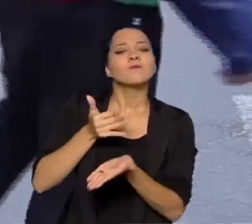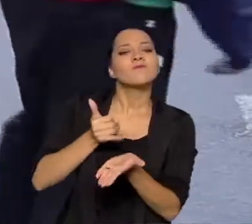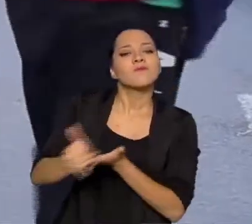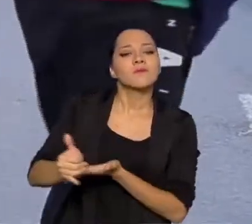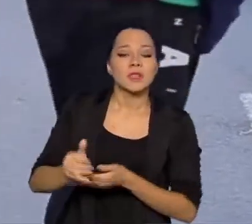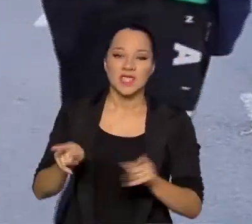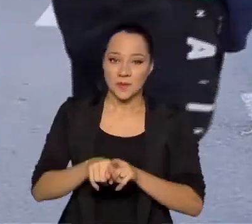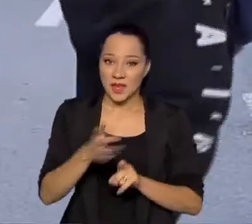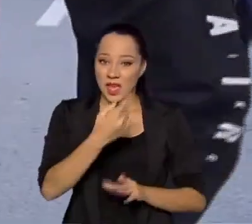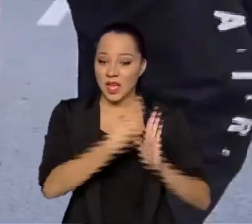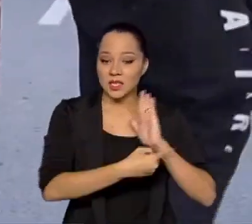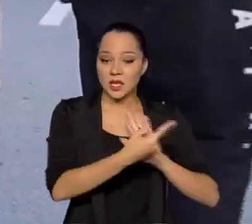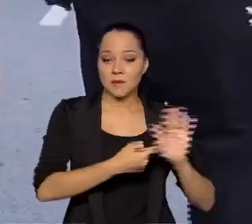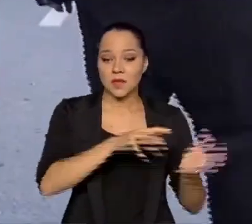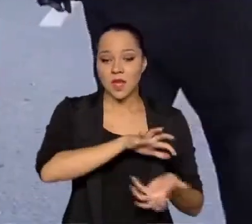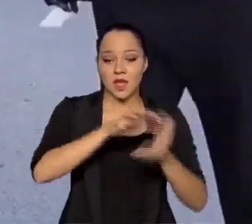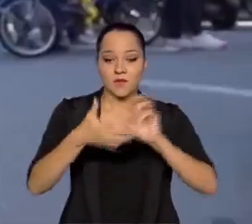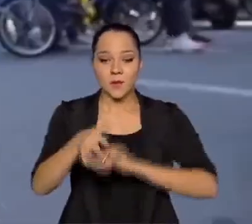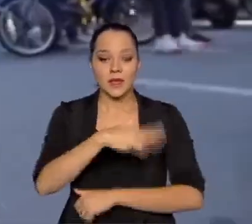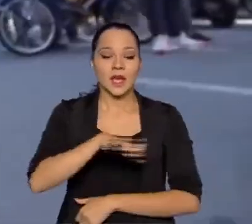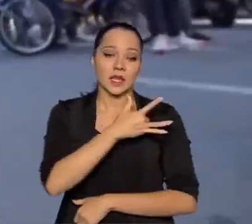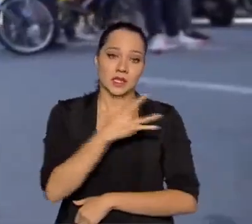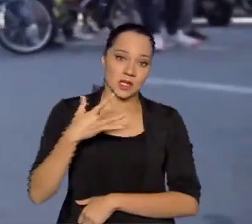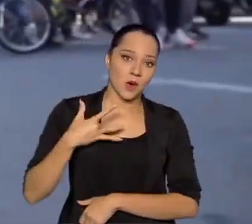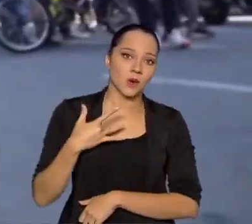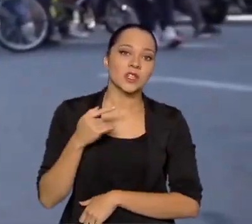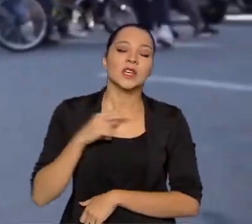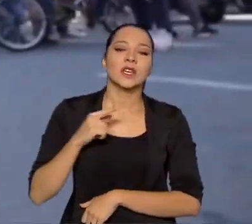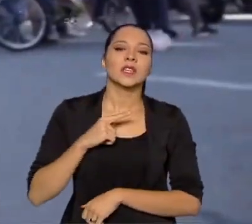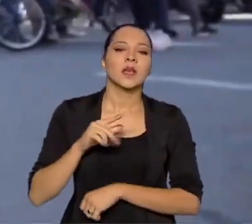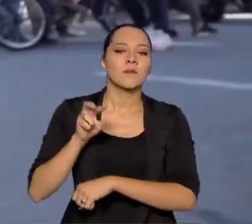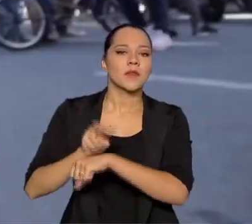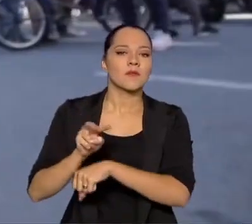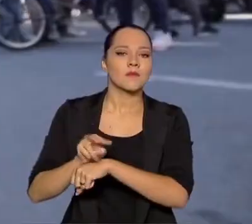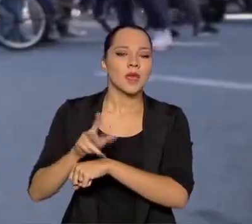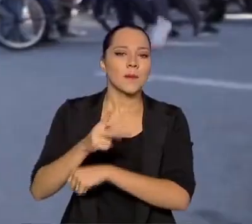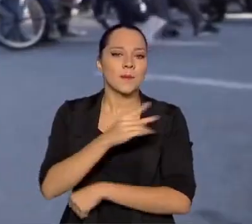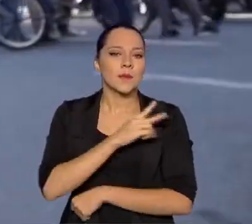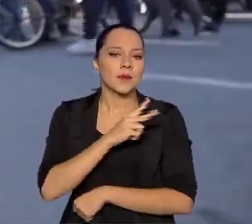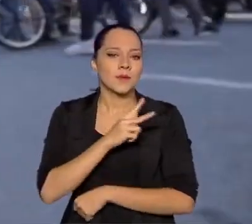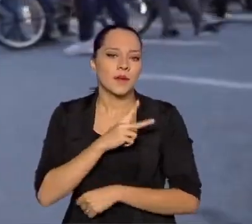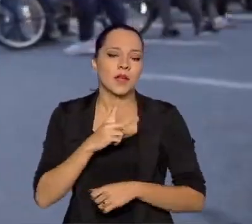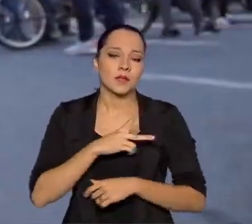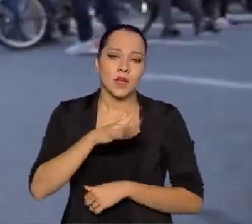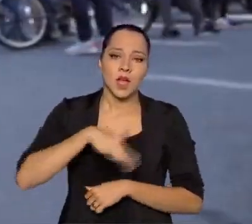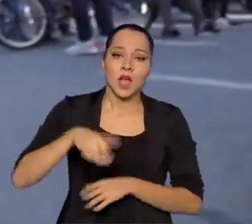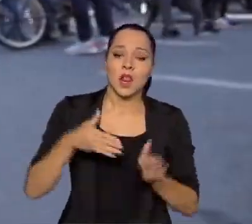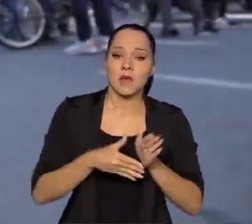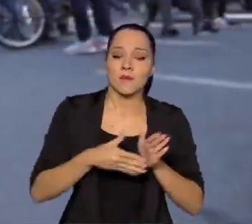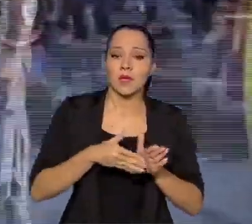o cancelamento da reforma da saúde, que prevê privatizações no setor e limita o acesso